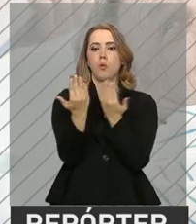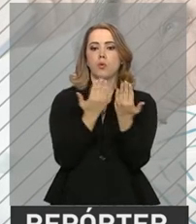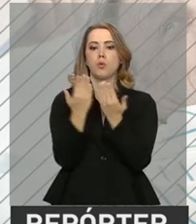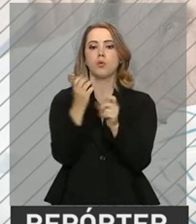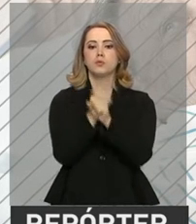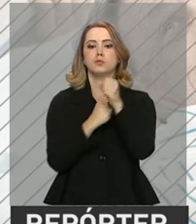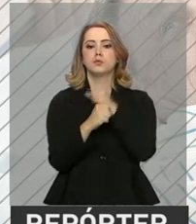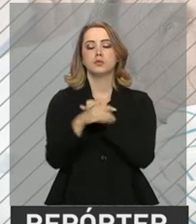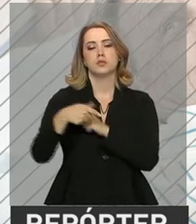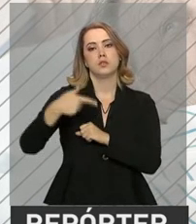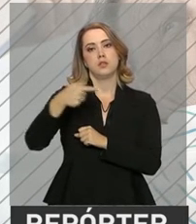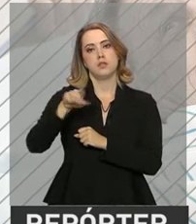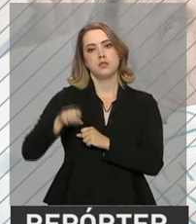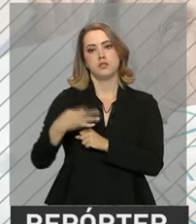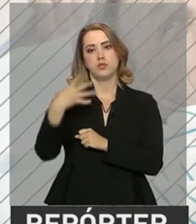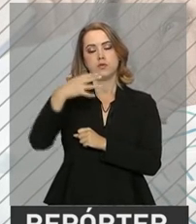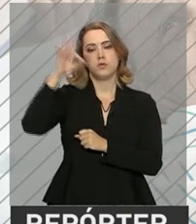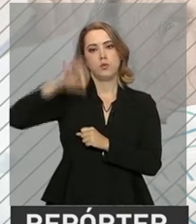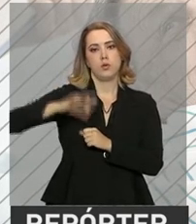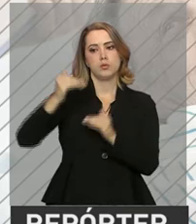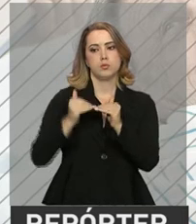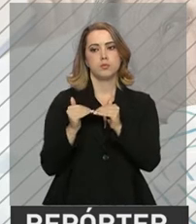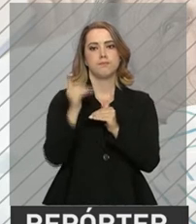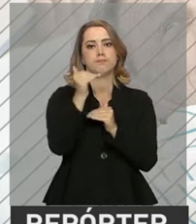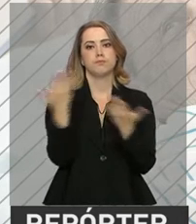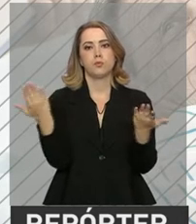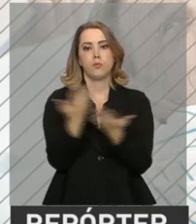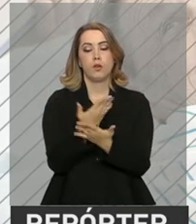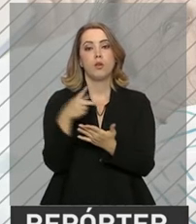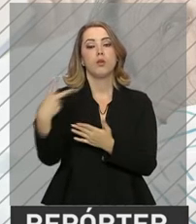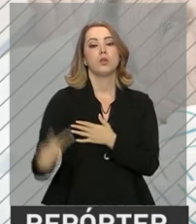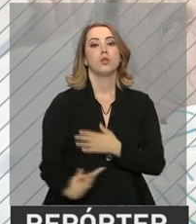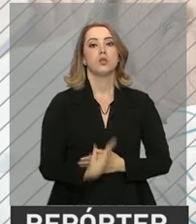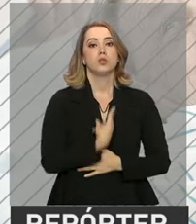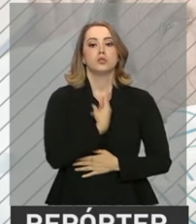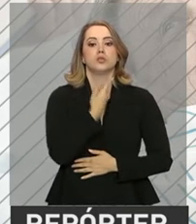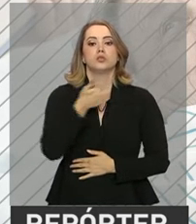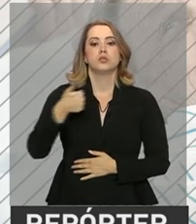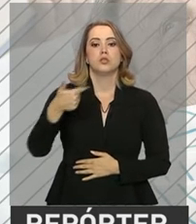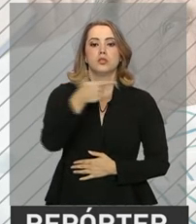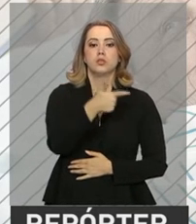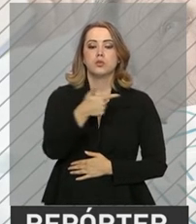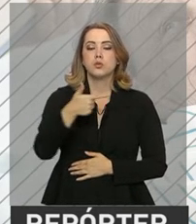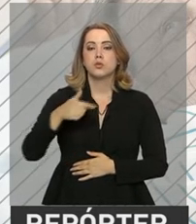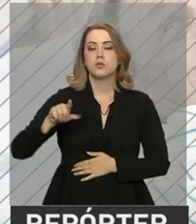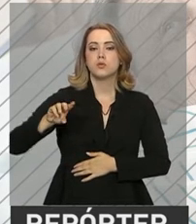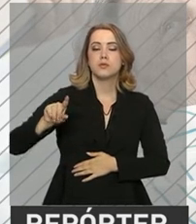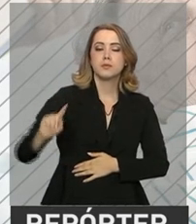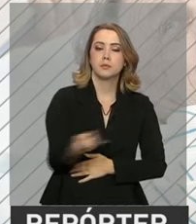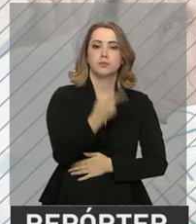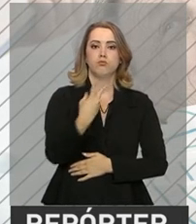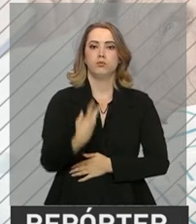de 2015. Isso possibilitou que fossem realizados mais de 12 mil transplantes,